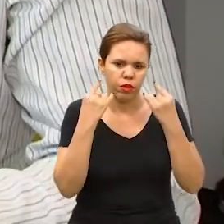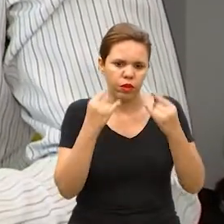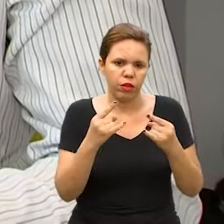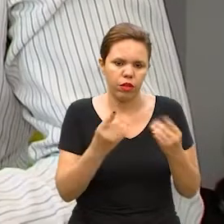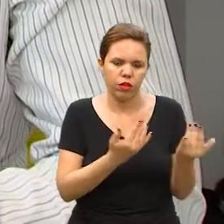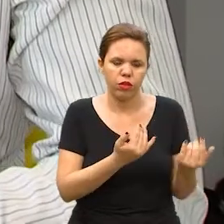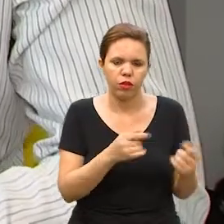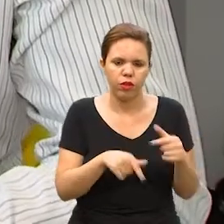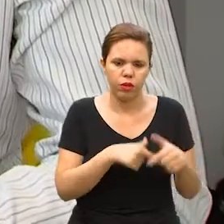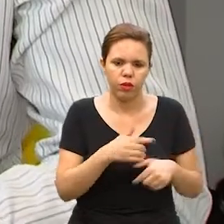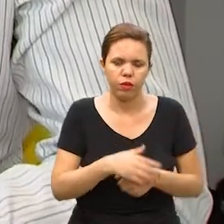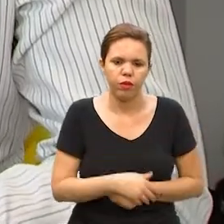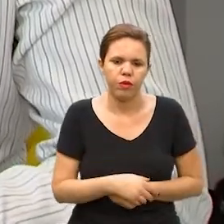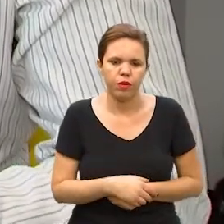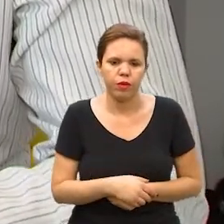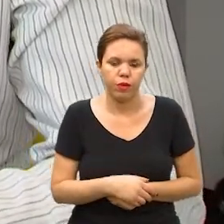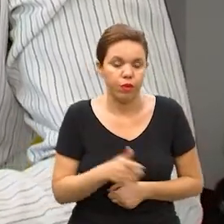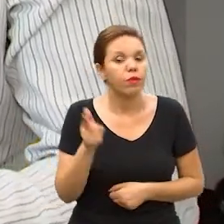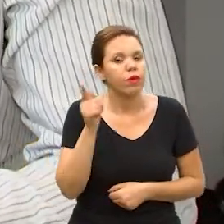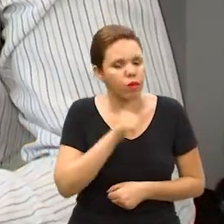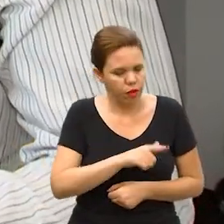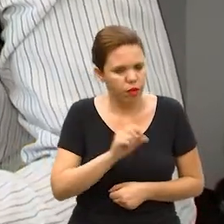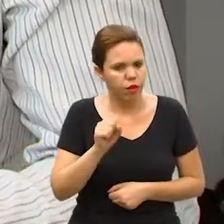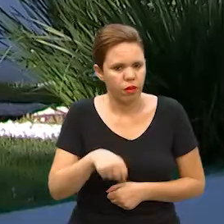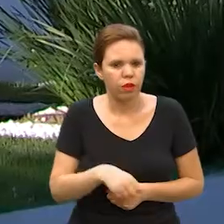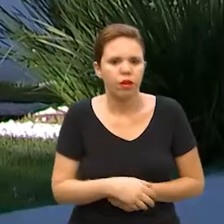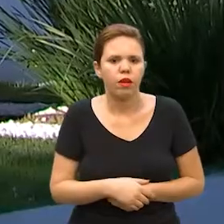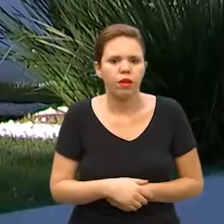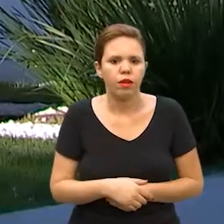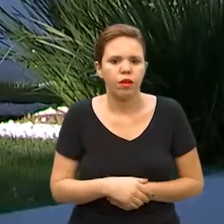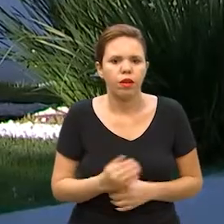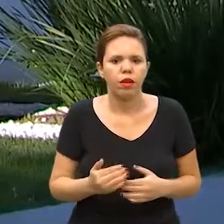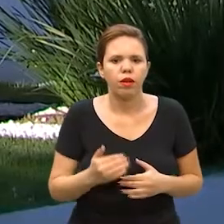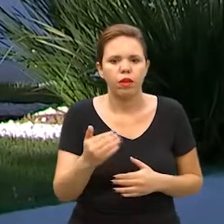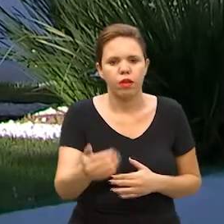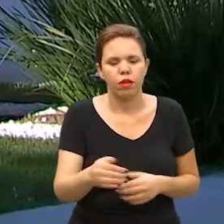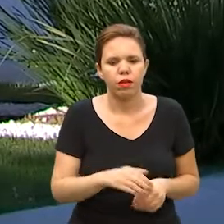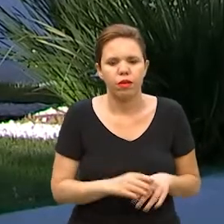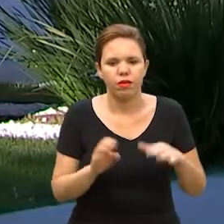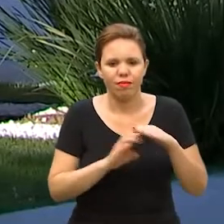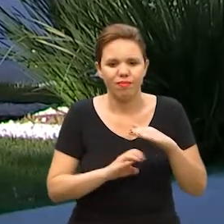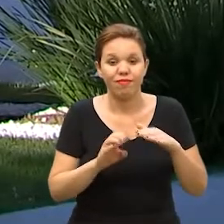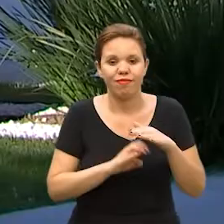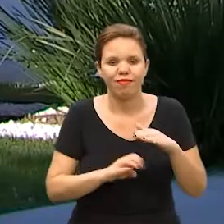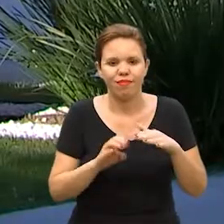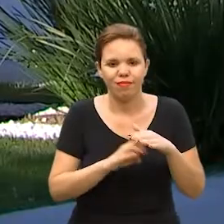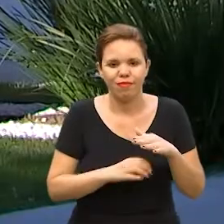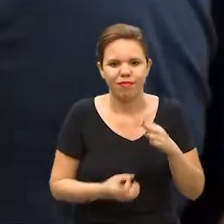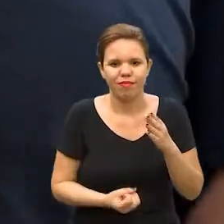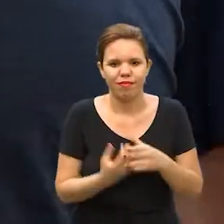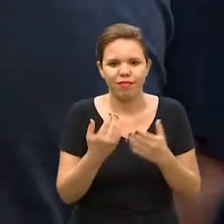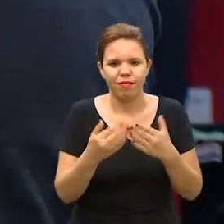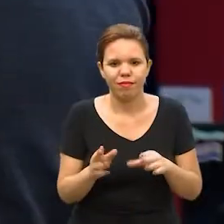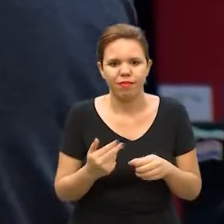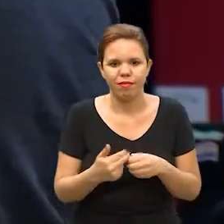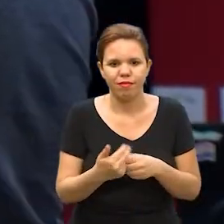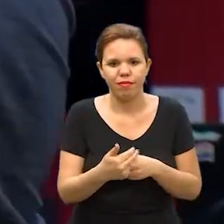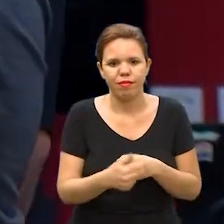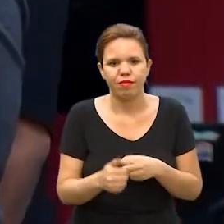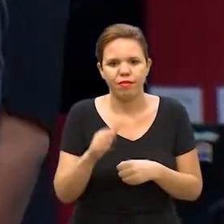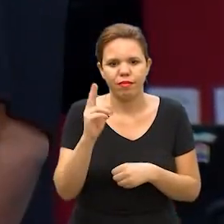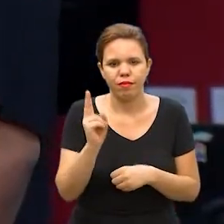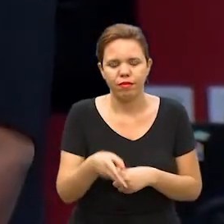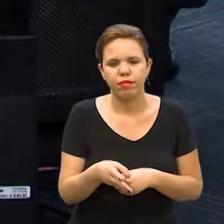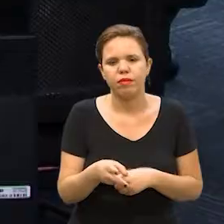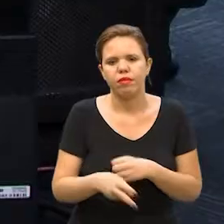esses jovens trabalharem, né? E conseguiram. Sim. No próximo bloco, uma empresa que nasceu na Unicamp e soma mais de